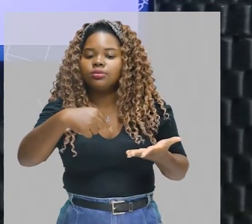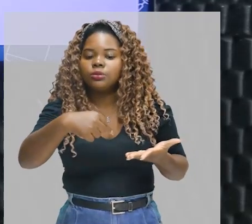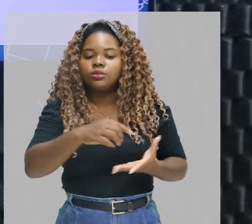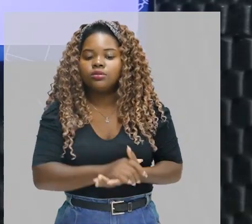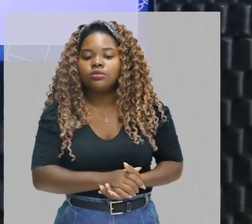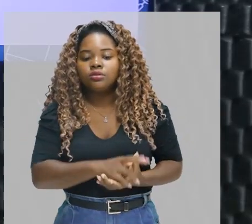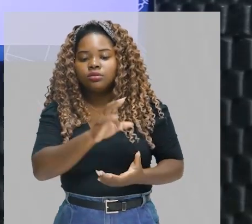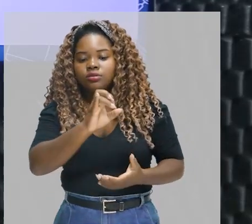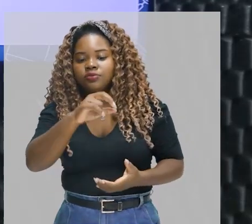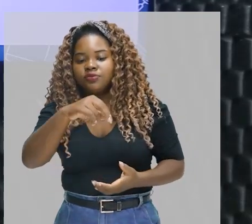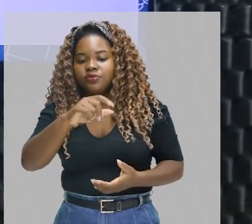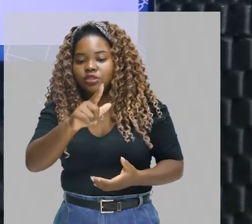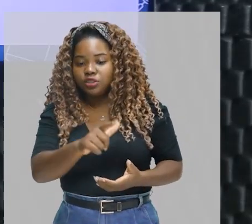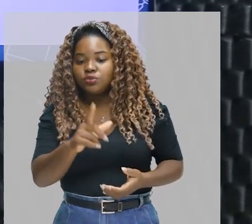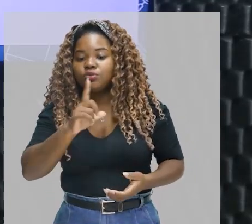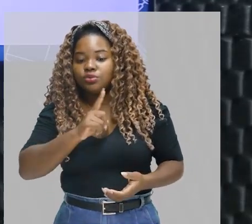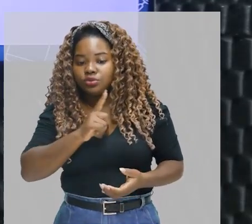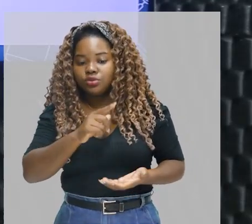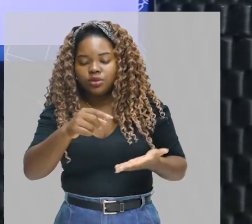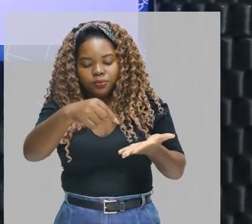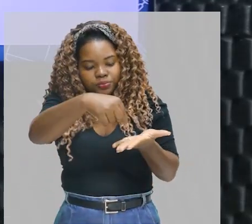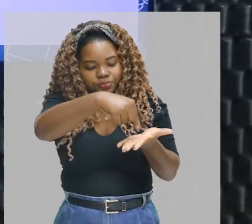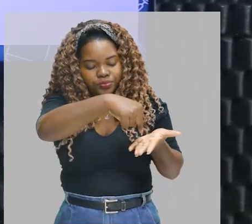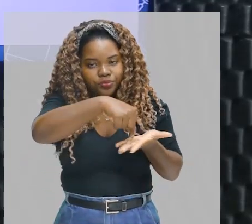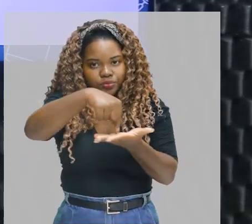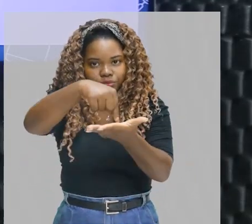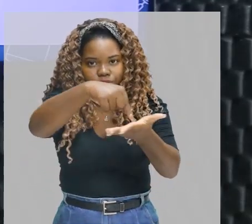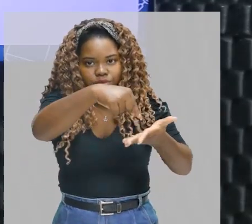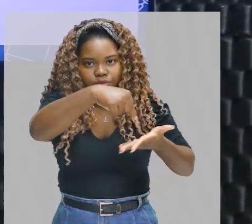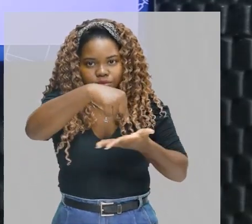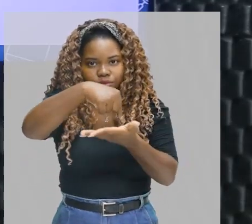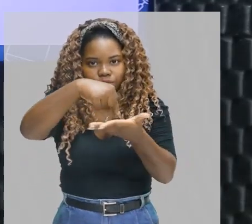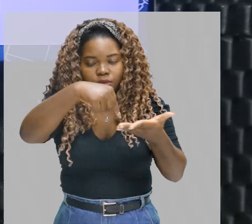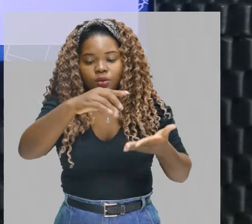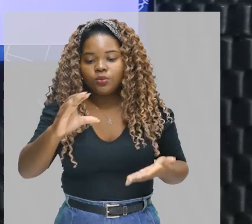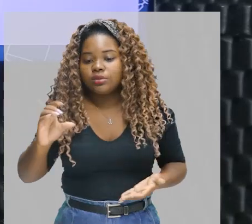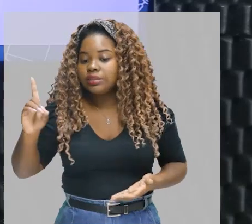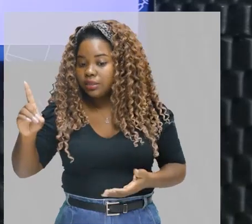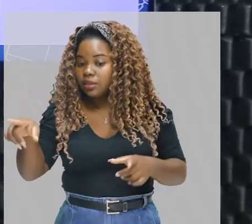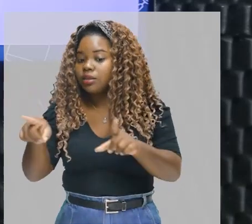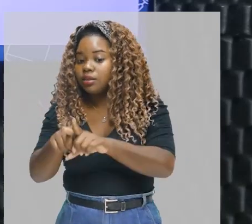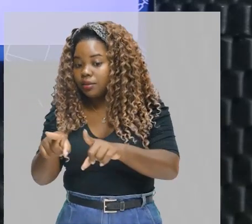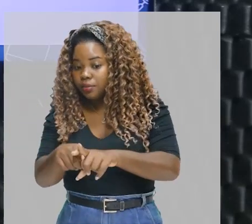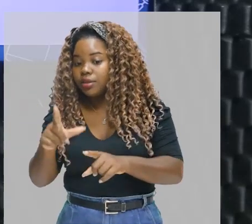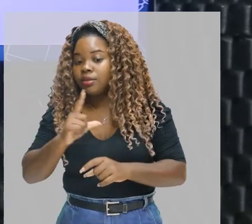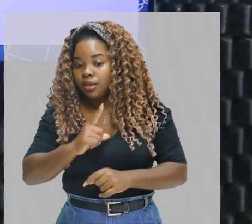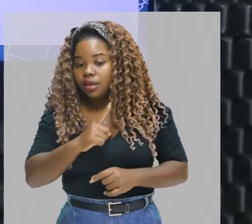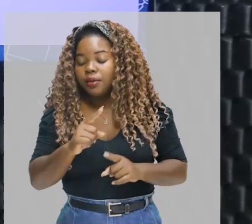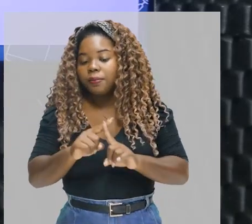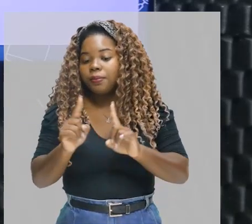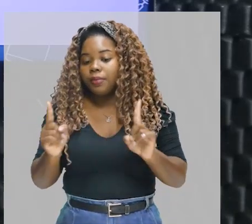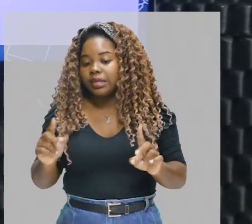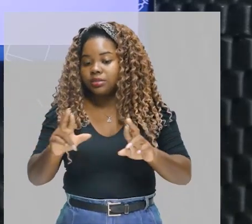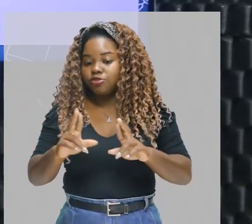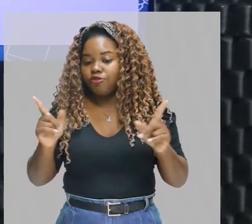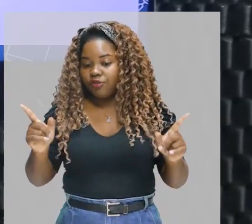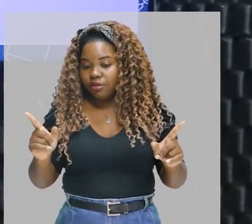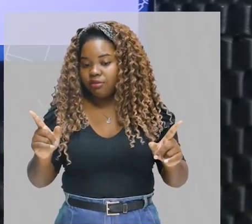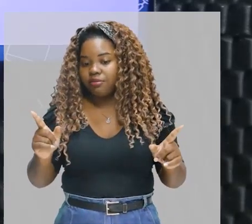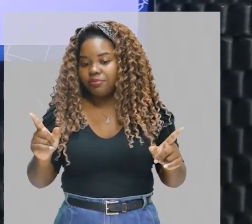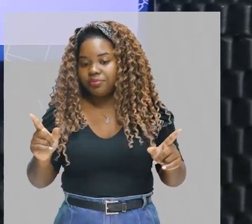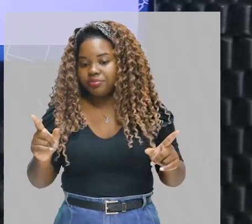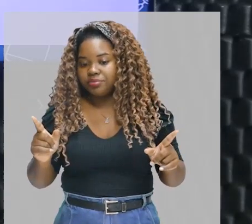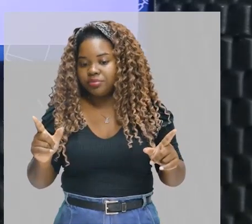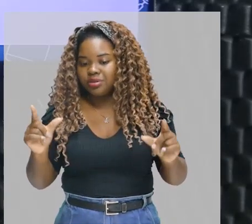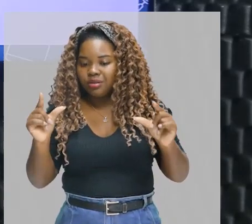vinil ele tinha essas ranhuras, não já foi falado anteriormente. O CD ele também traz essas ranhuras, só que essas ranhuras elas são